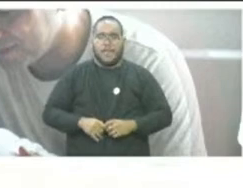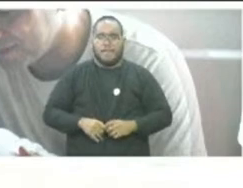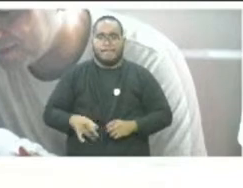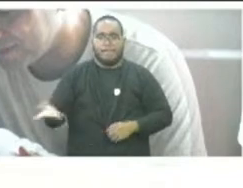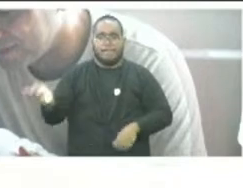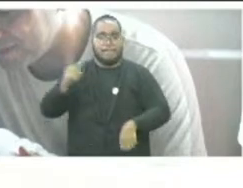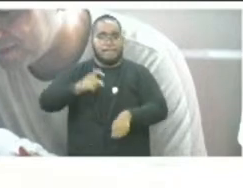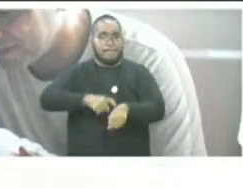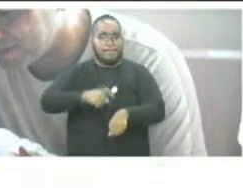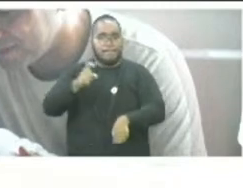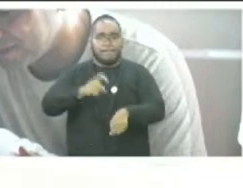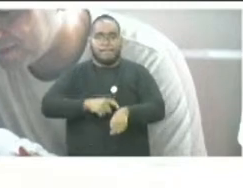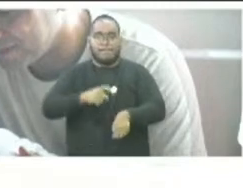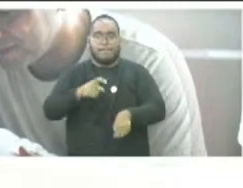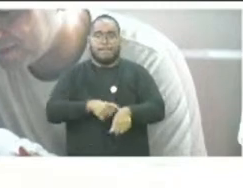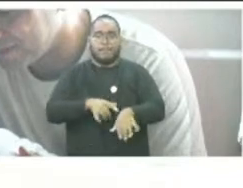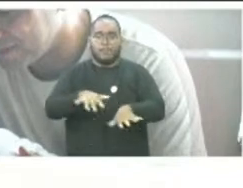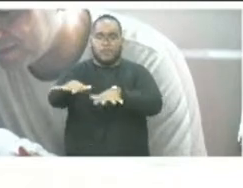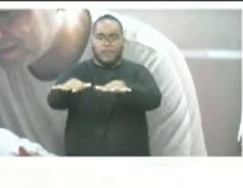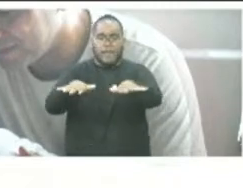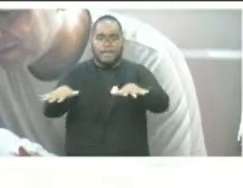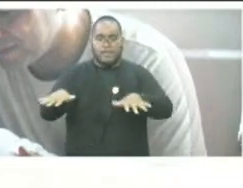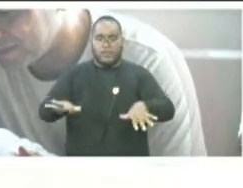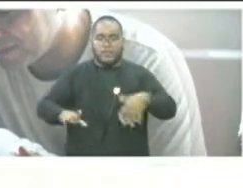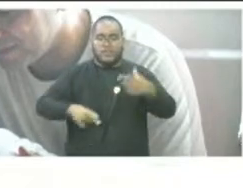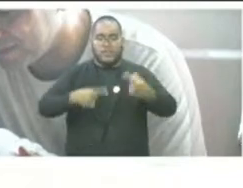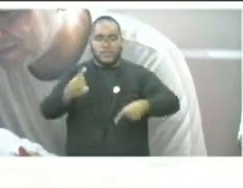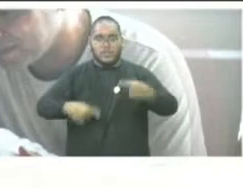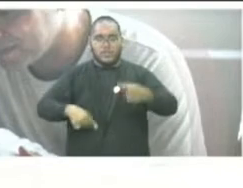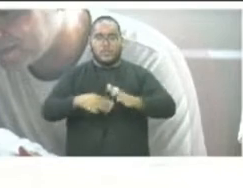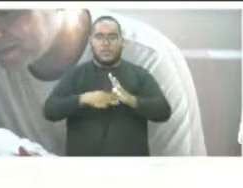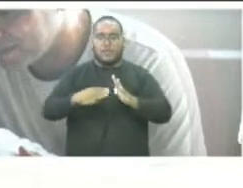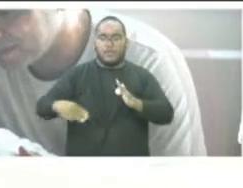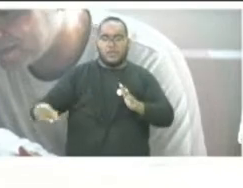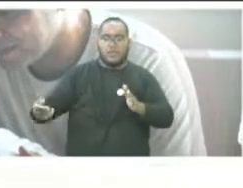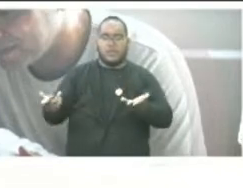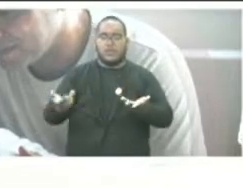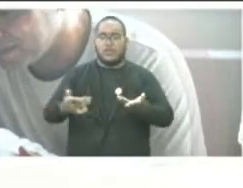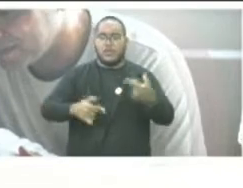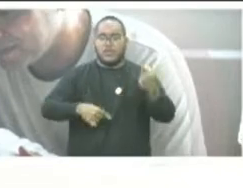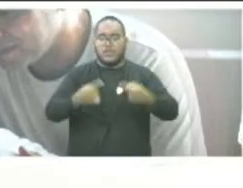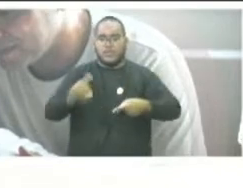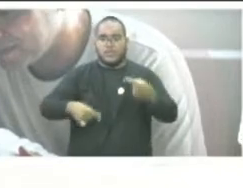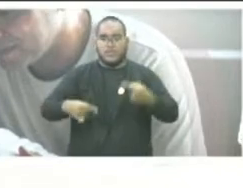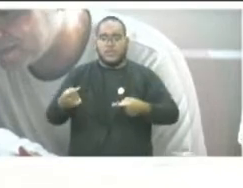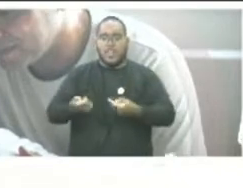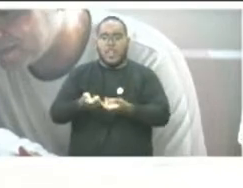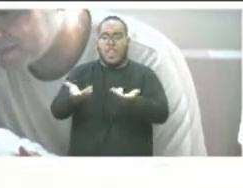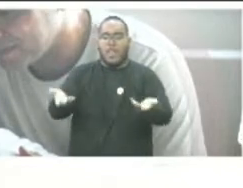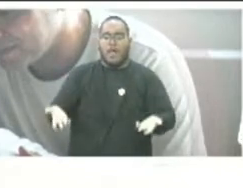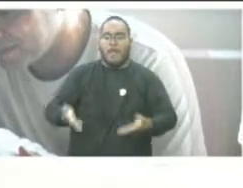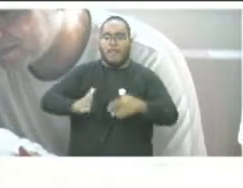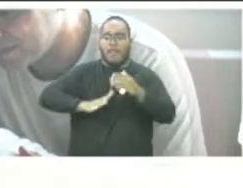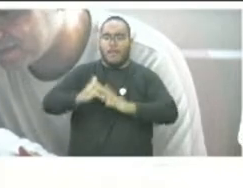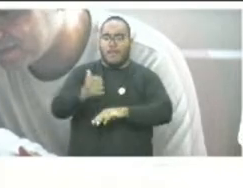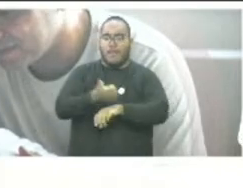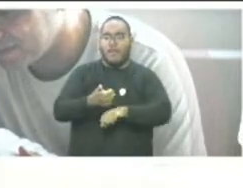momentos, esses espaços de discutir a metodologia, de discutir isso, de levar para o profissional, e ele,